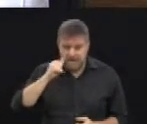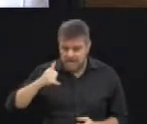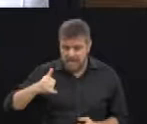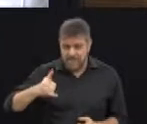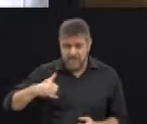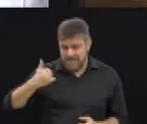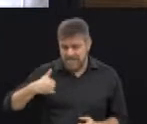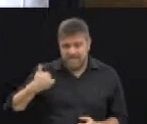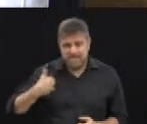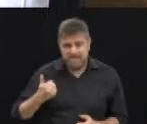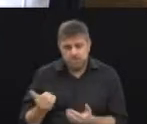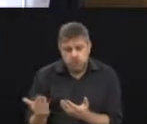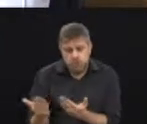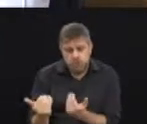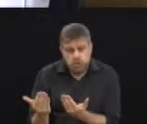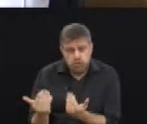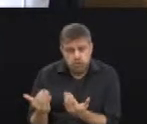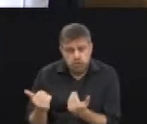paciente